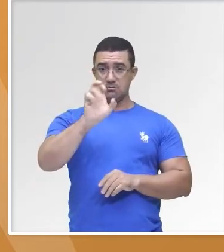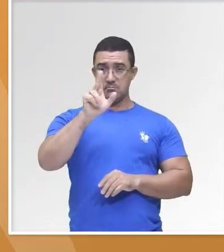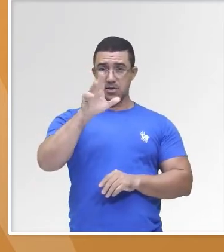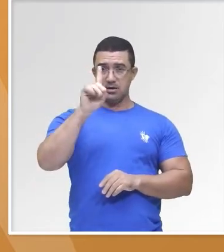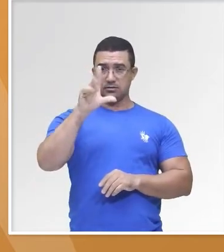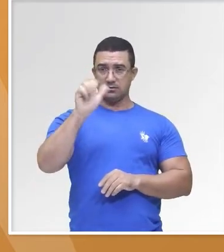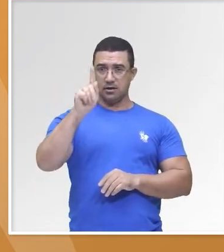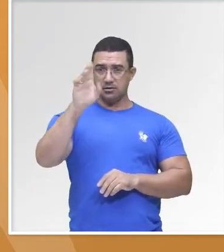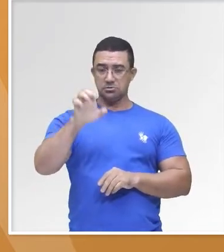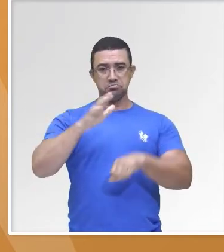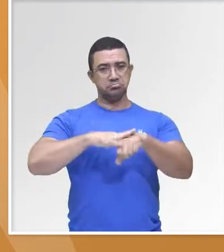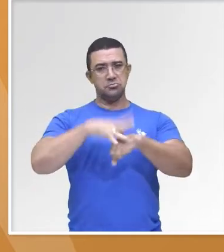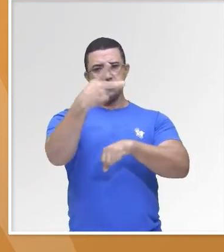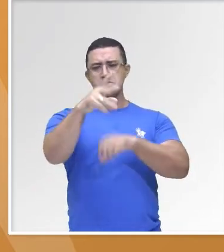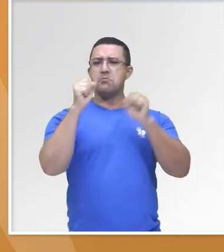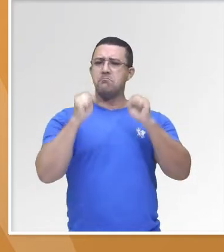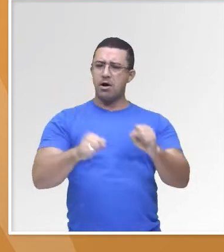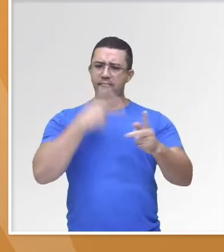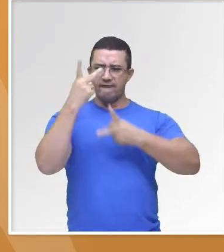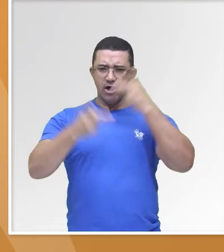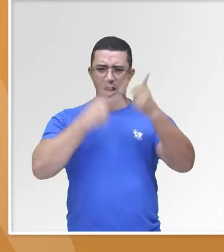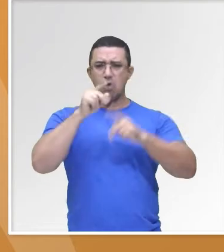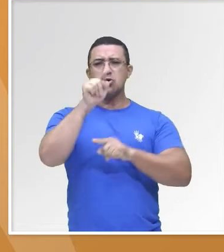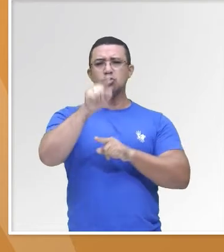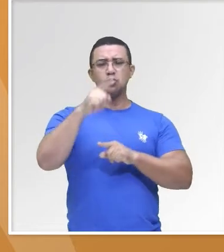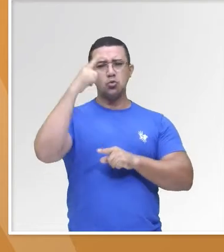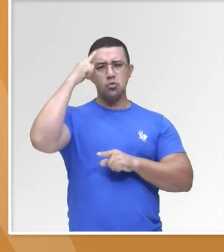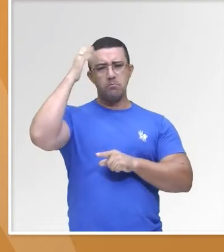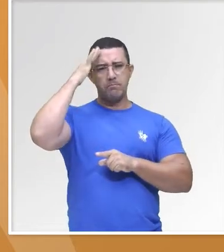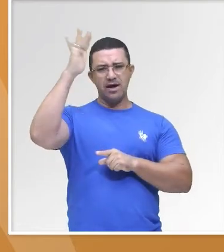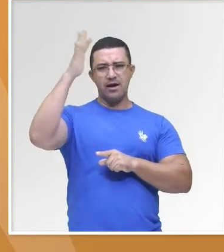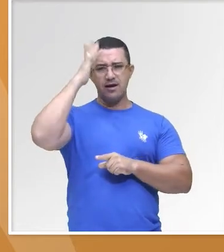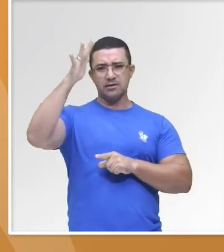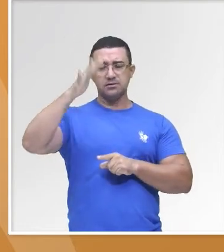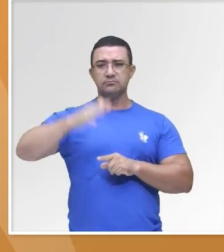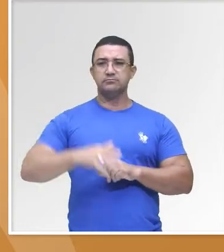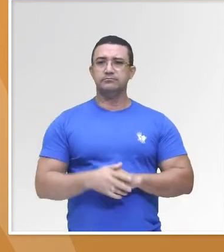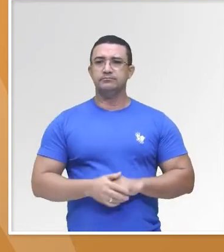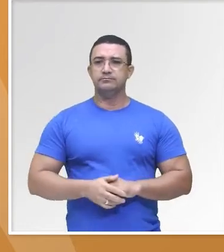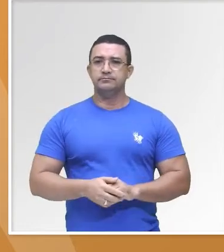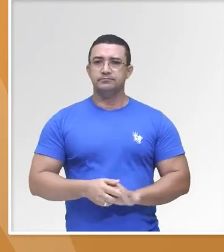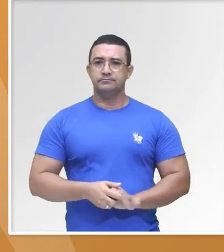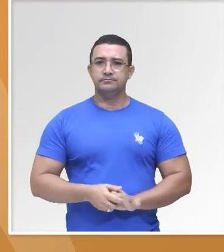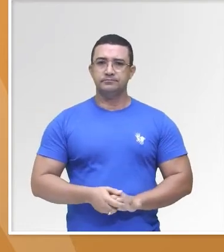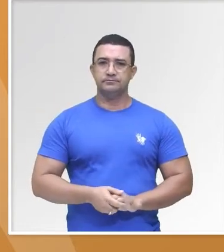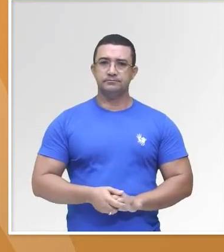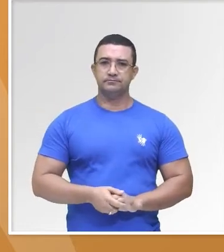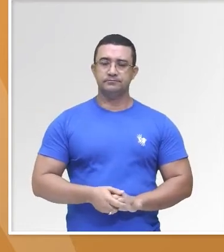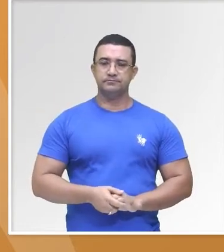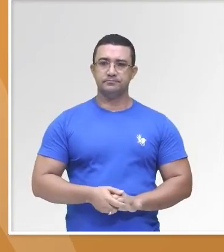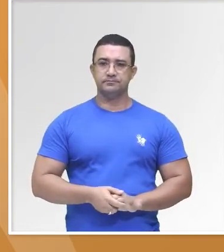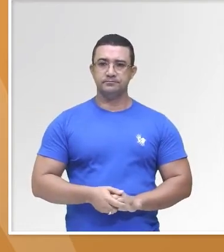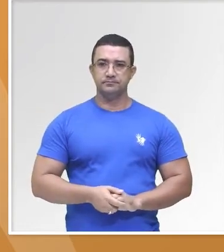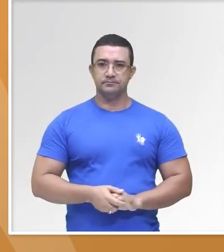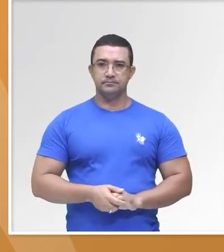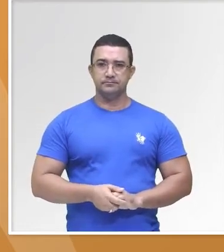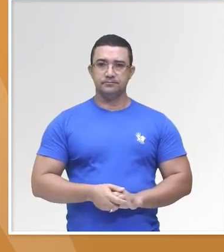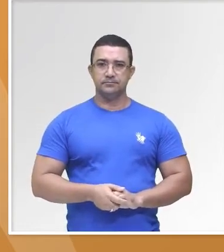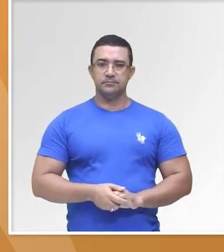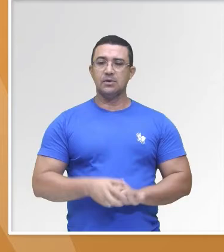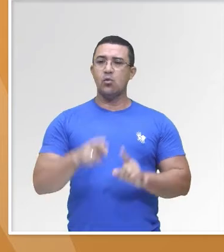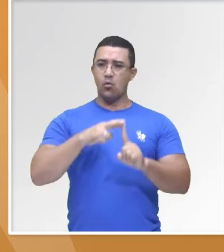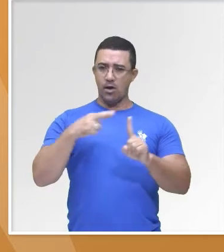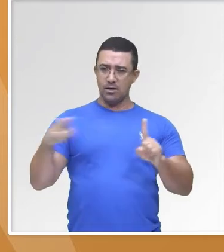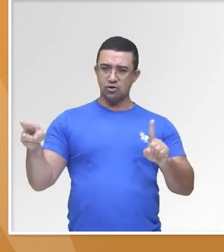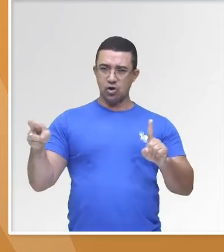falar o que pensa, sem que o seu governo vá lhe punir por isso. Liberdade de expressão